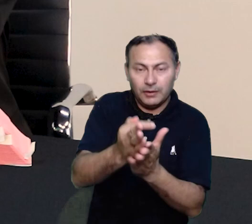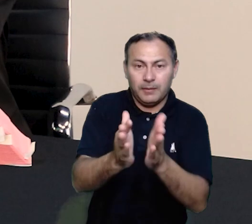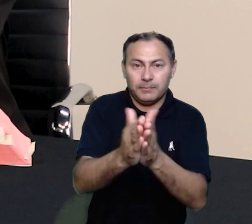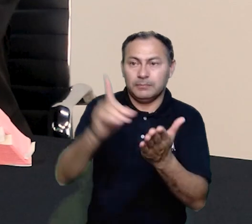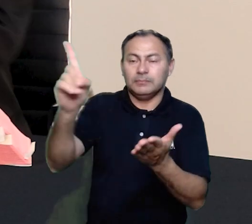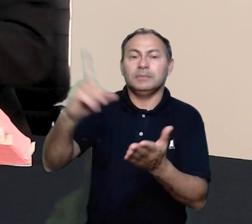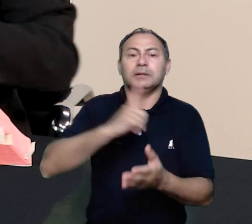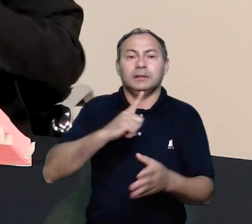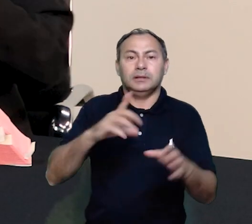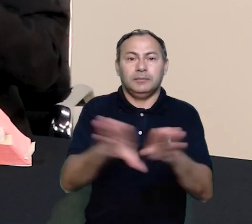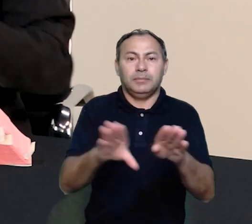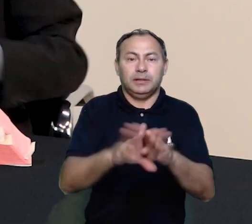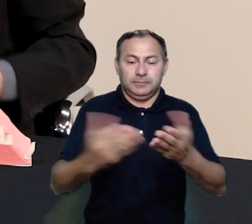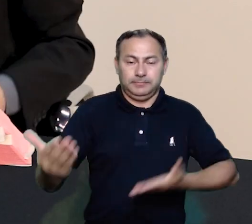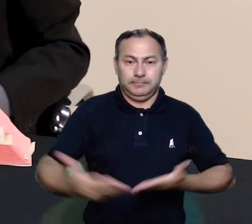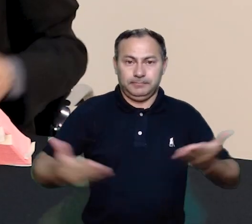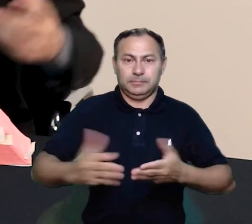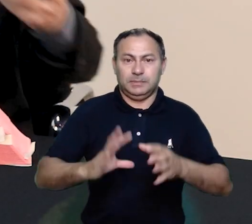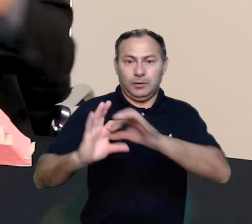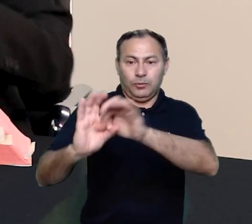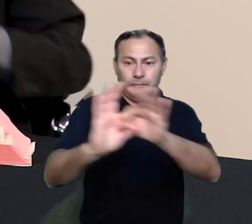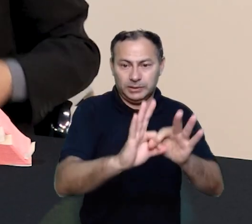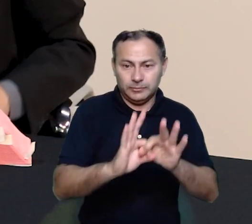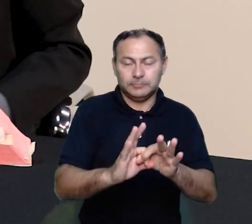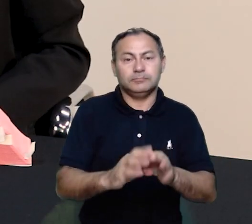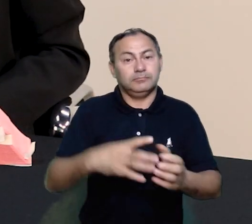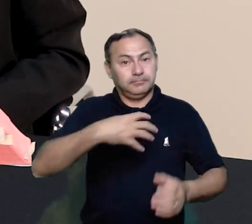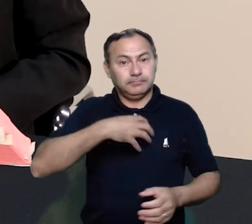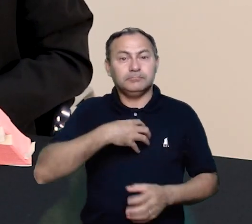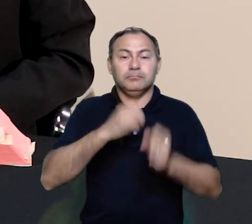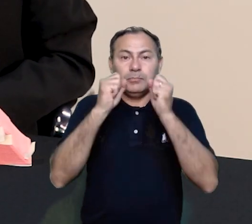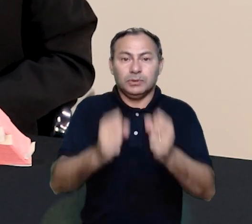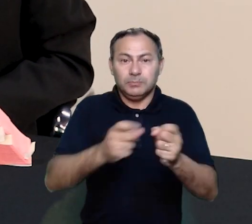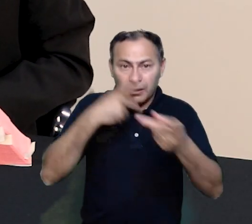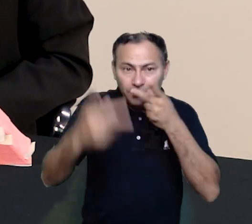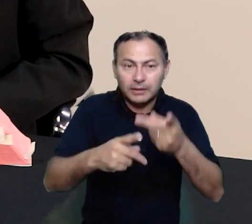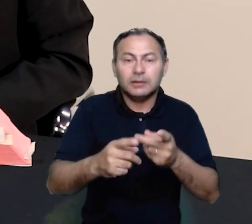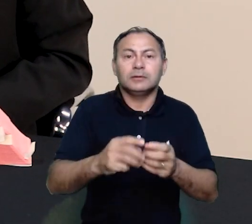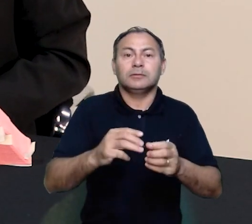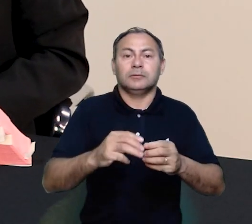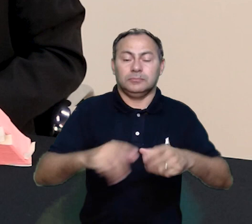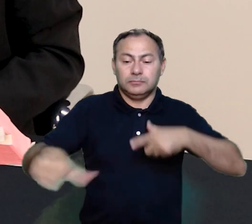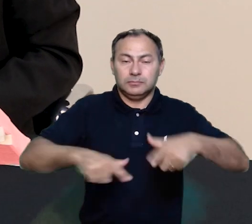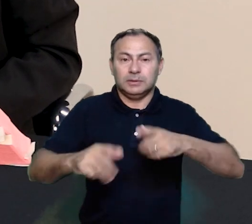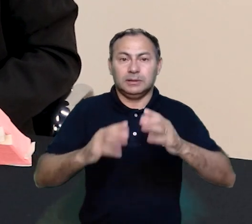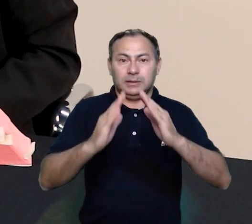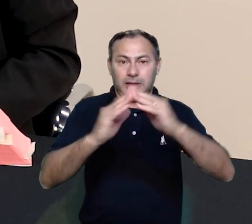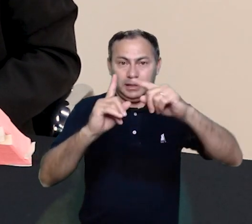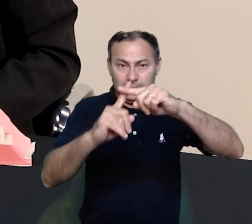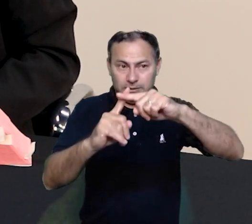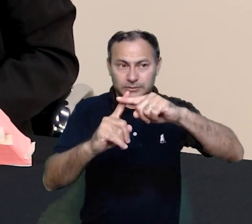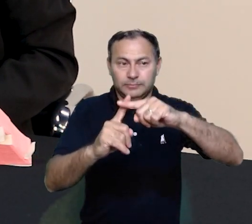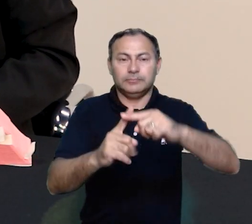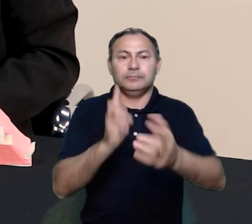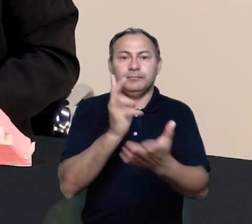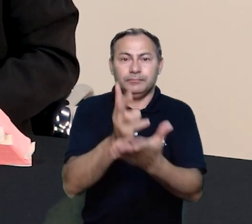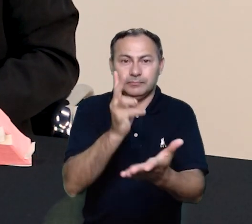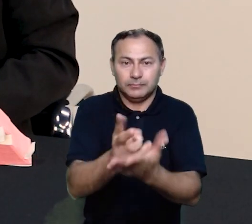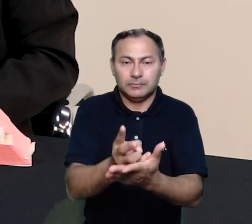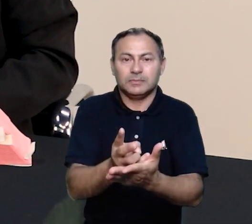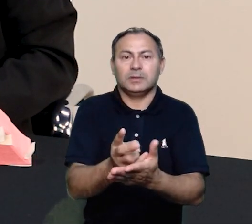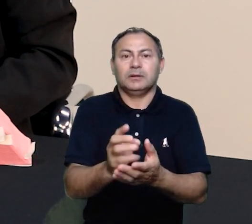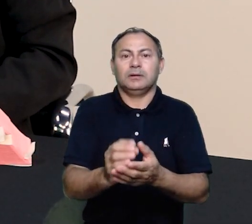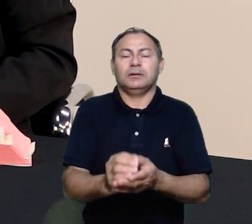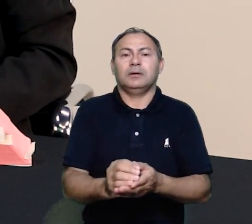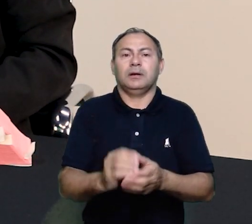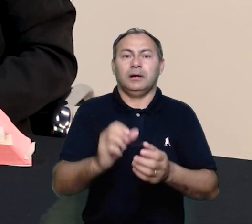fiéis à palavra de Deus tem também esse serviço na comunhão de modo que podemos dizer no magistério da igreja